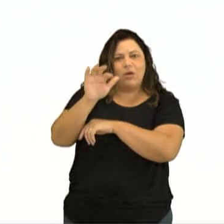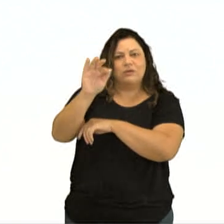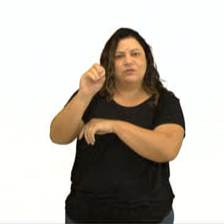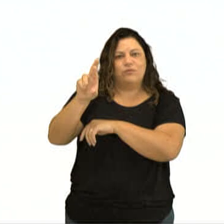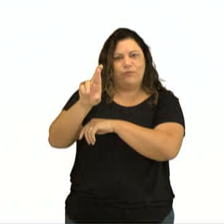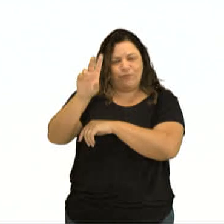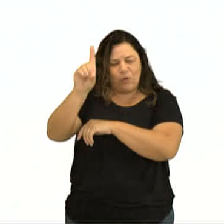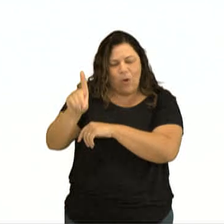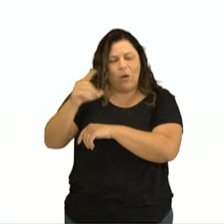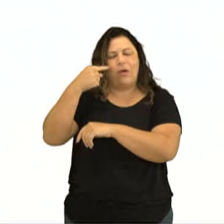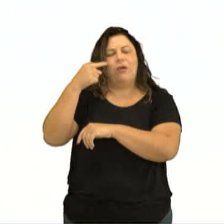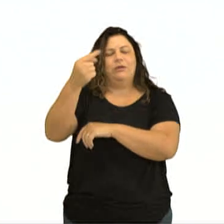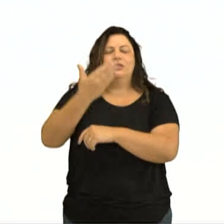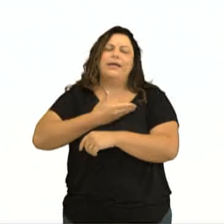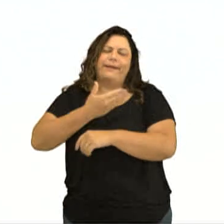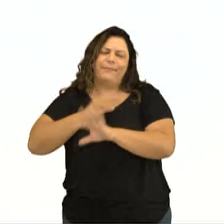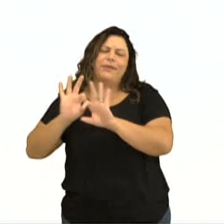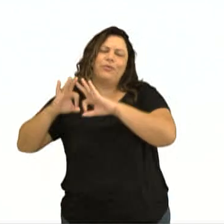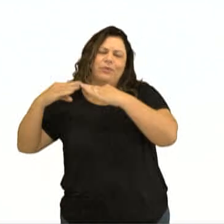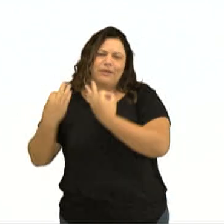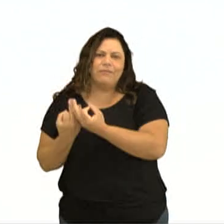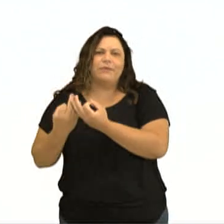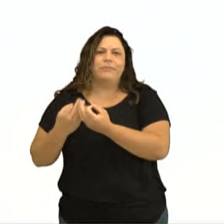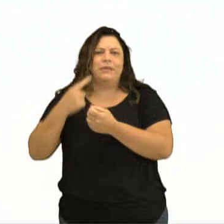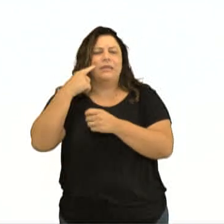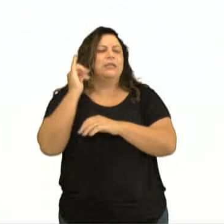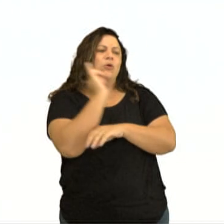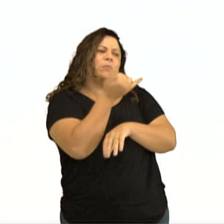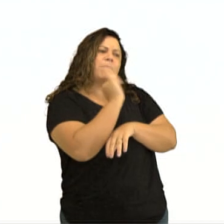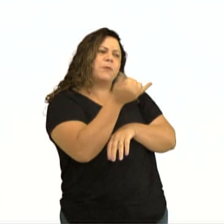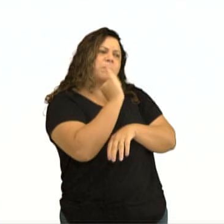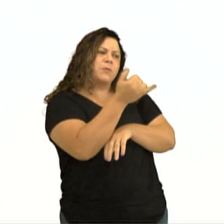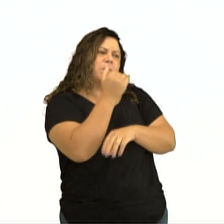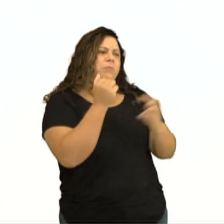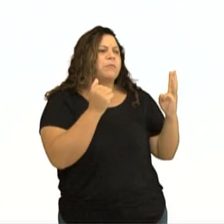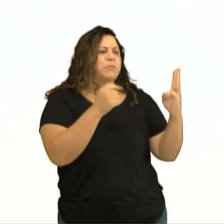história precisava ser boa, e era um clássico.